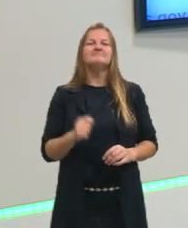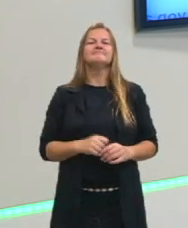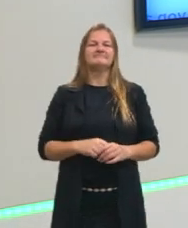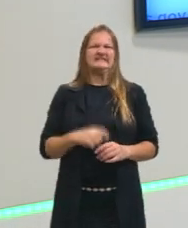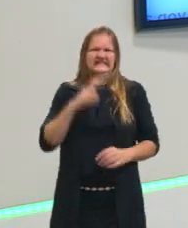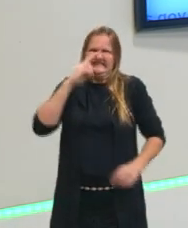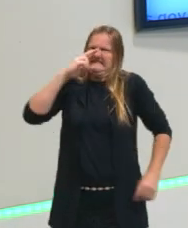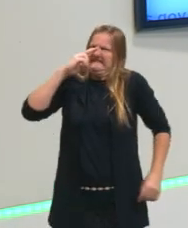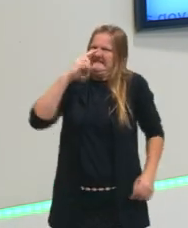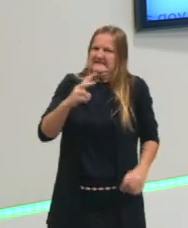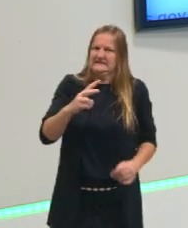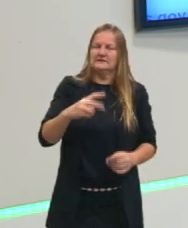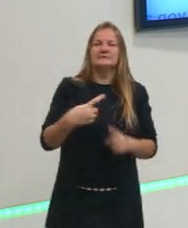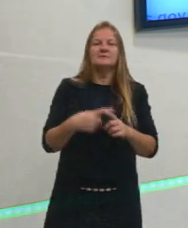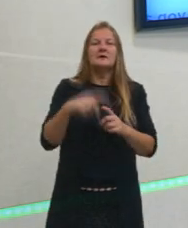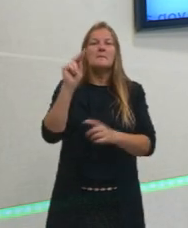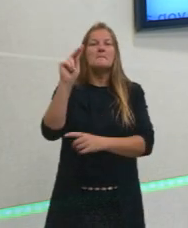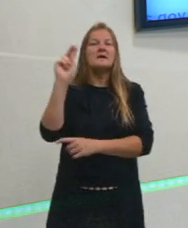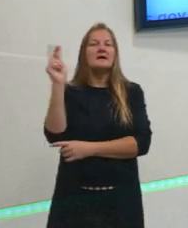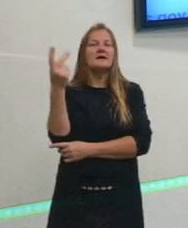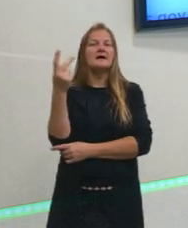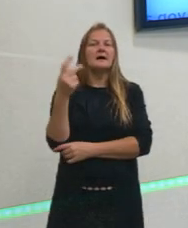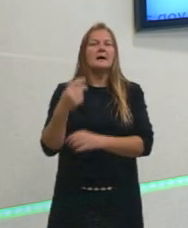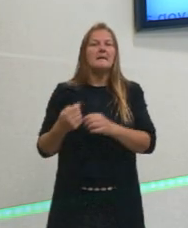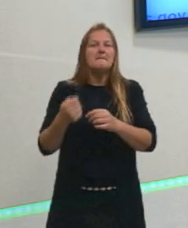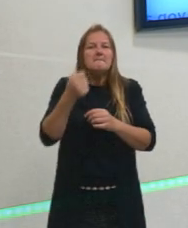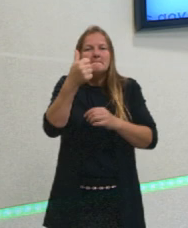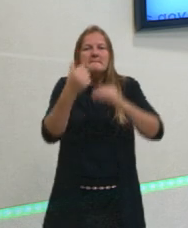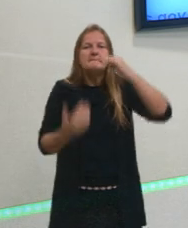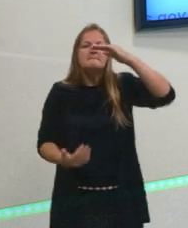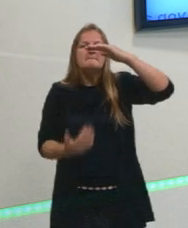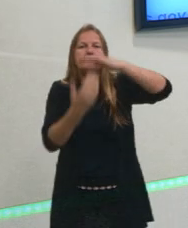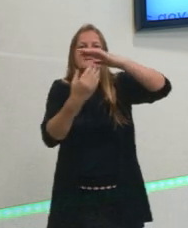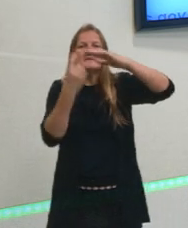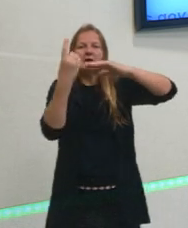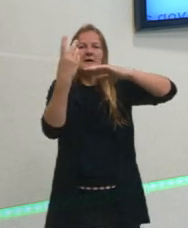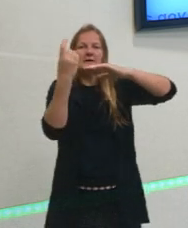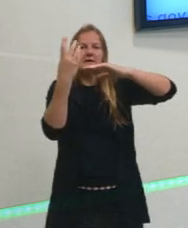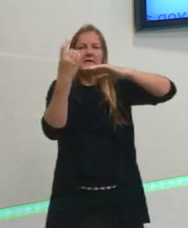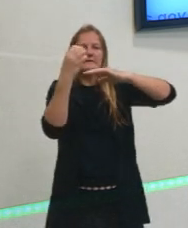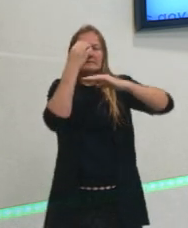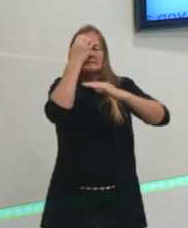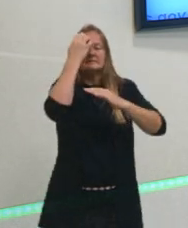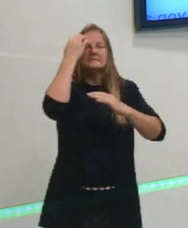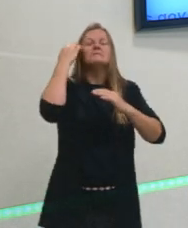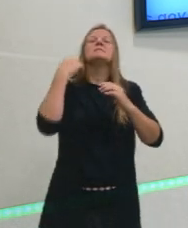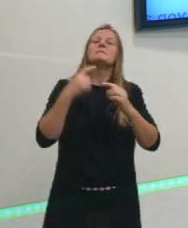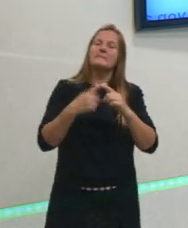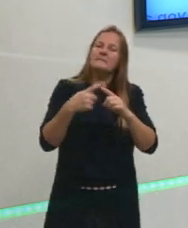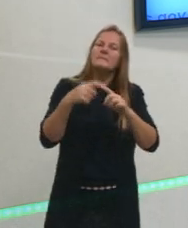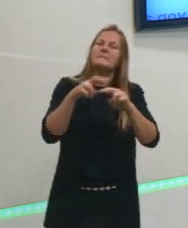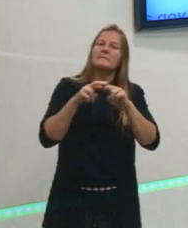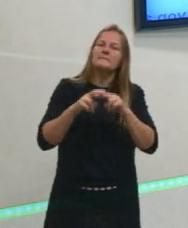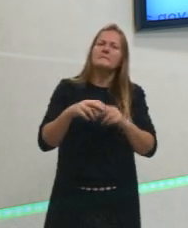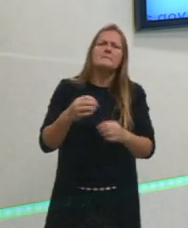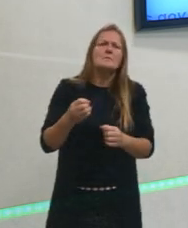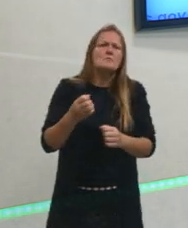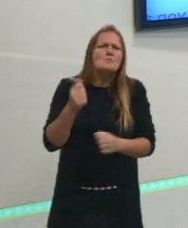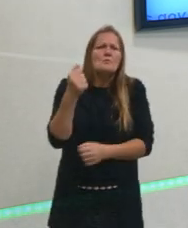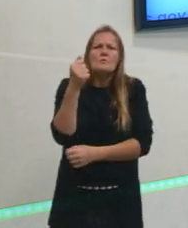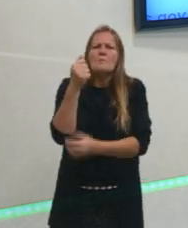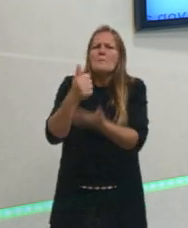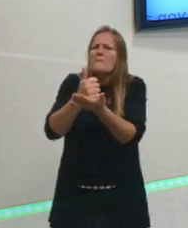Porque o PH dela é próximo do 14 ou seja próximo do maior PH Então significa que ela é muito